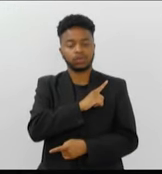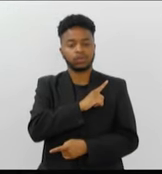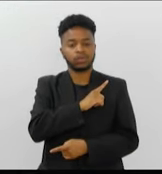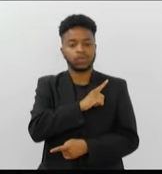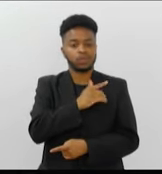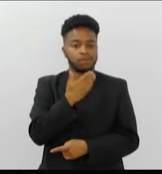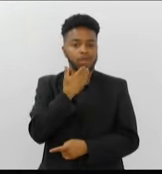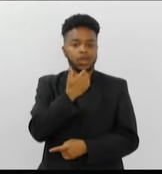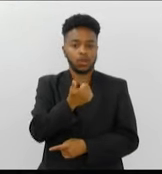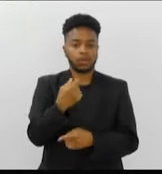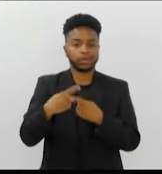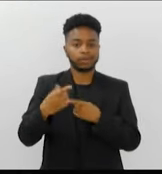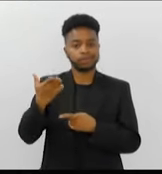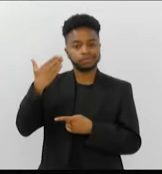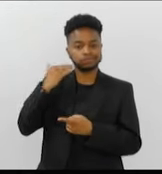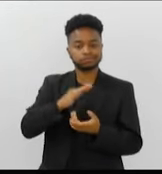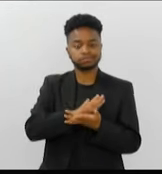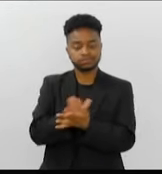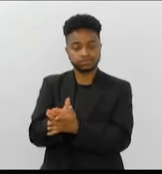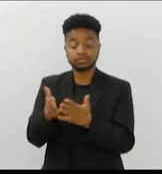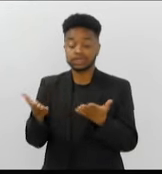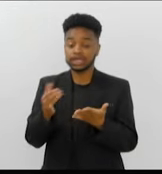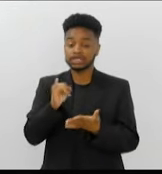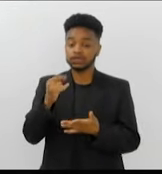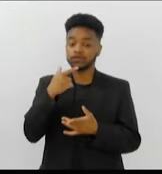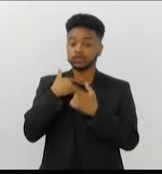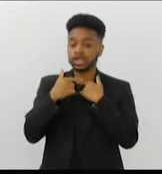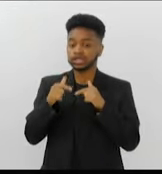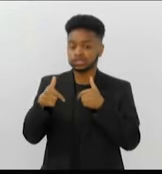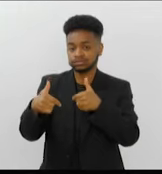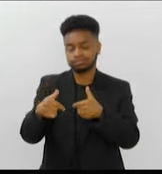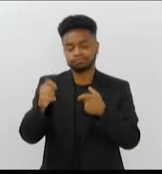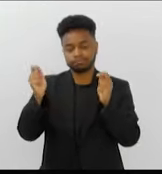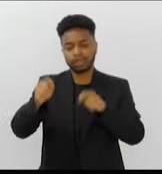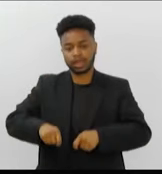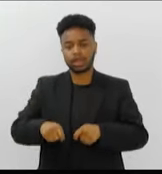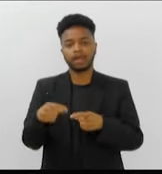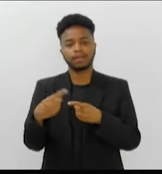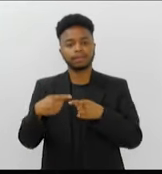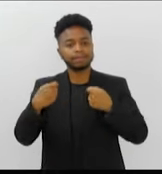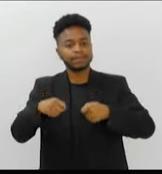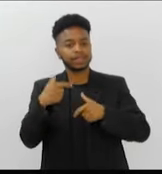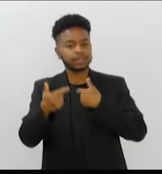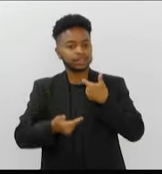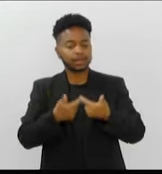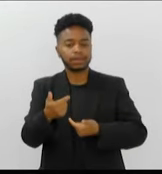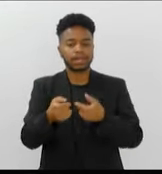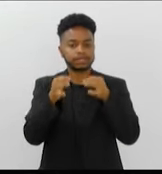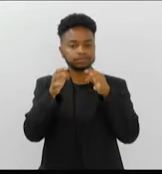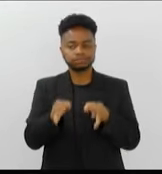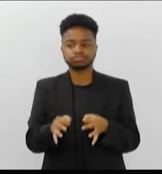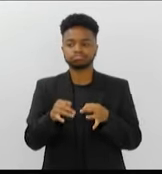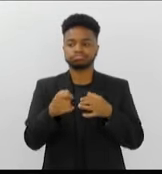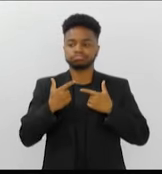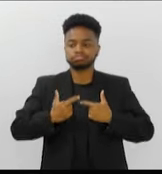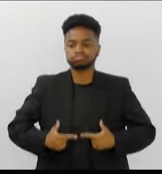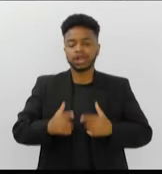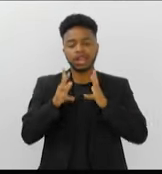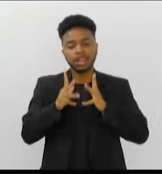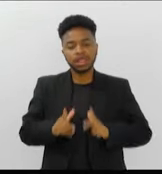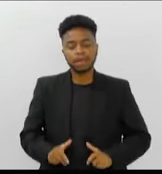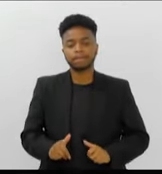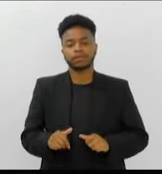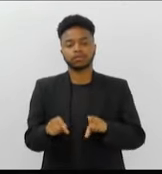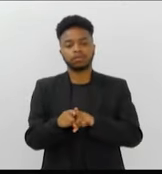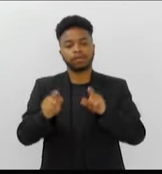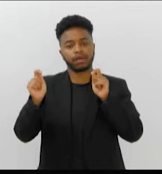Então, quando se quer fazer, é possível. É trabalhar com honestidade e competência.